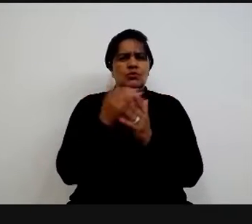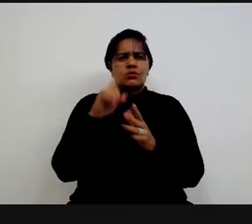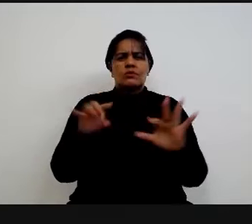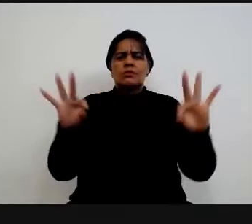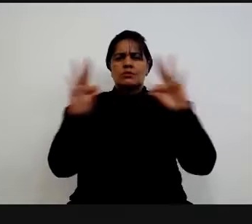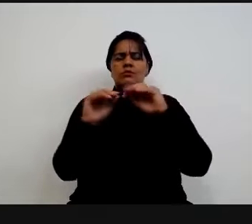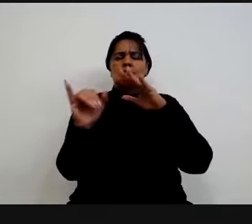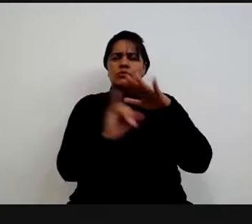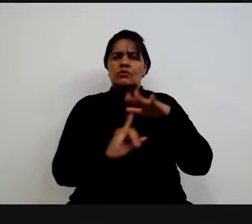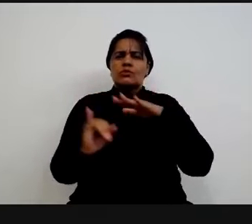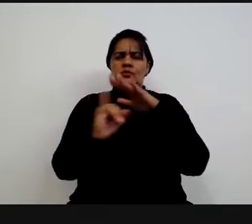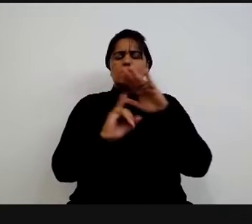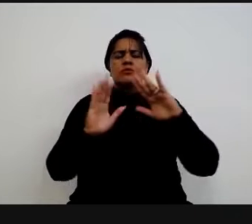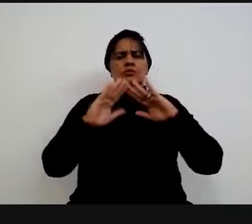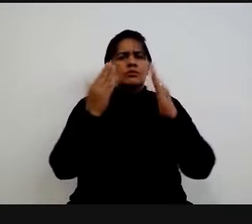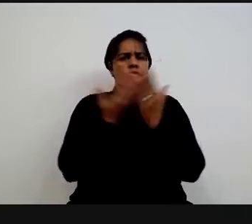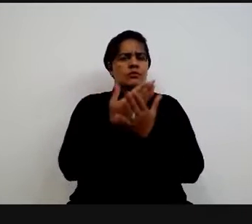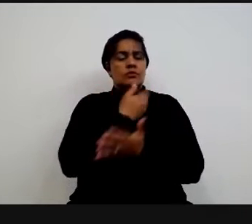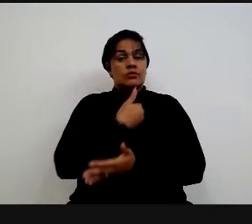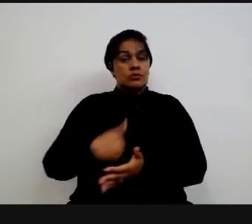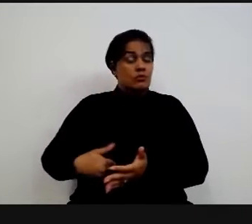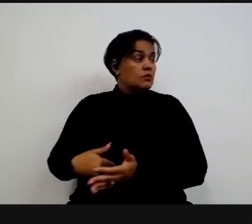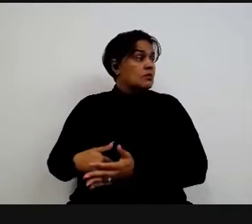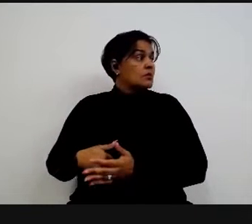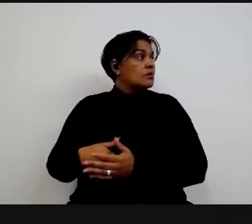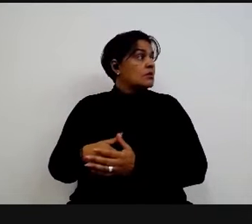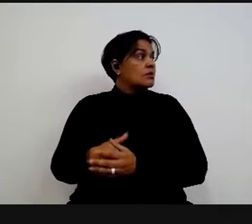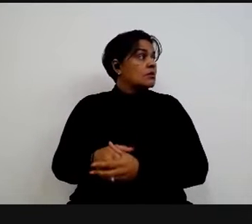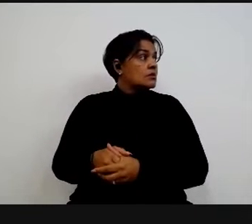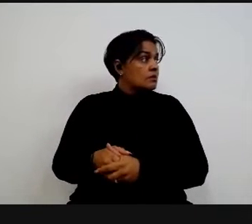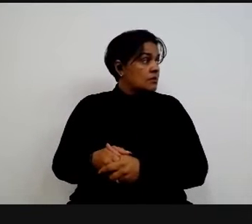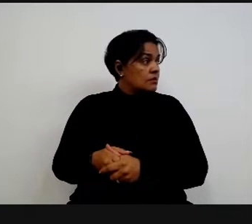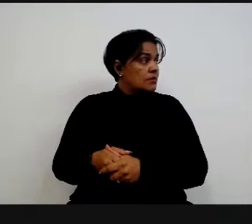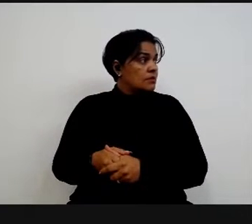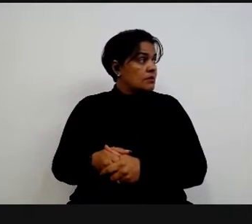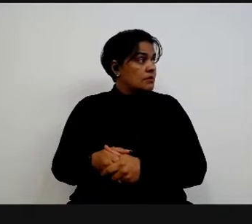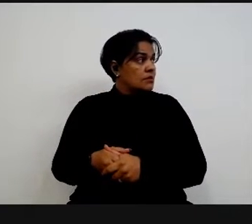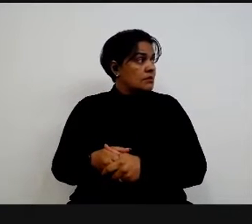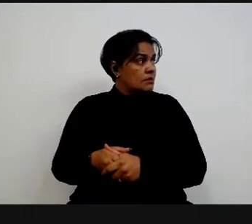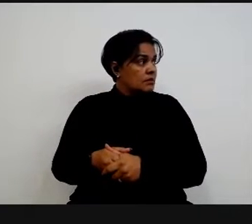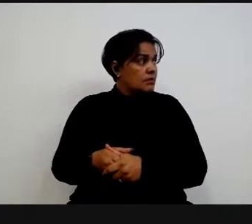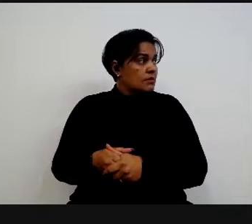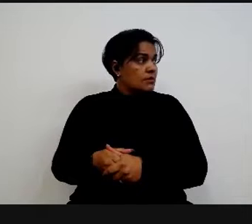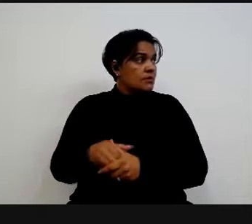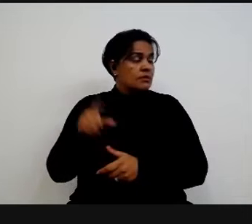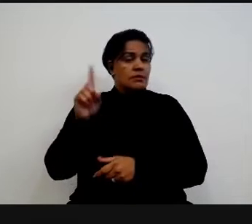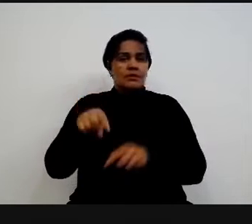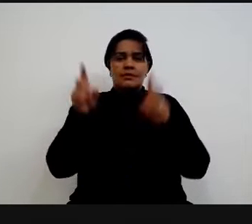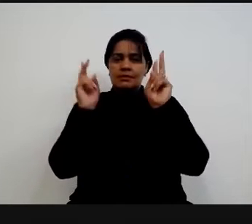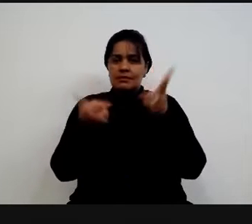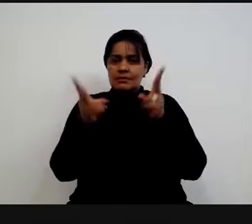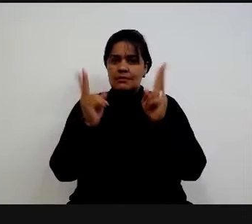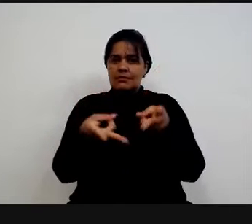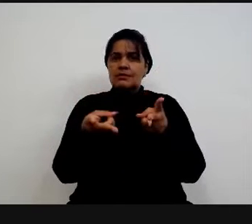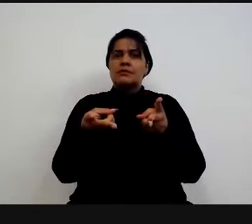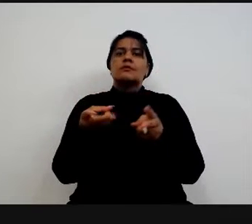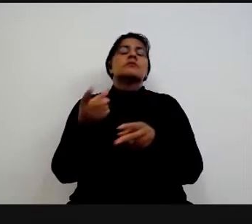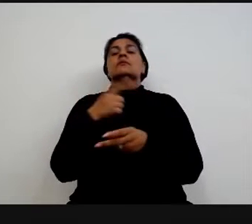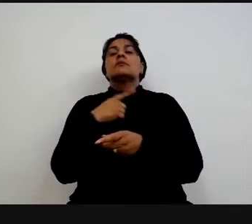essas instituições de escolas de governo, que acionam cada vez